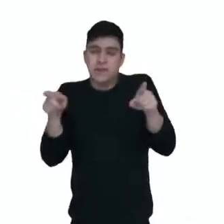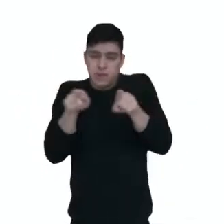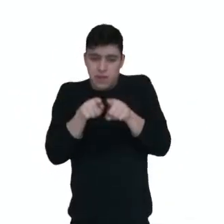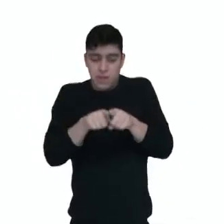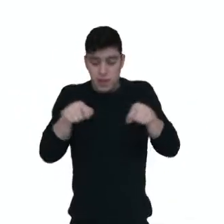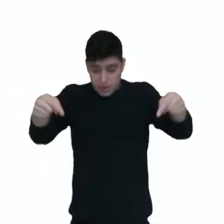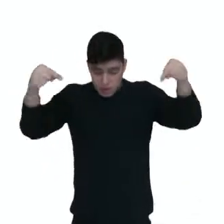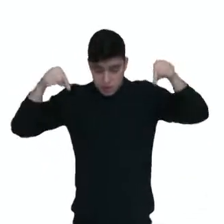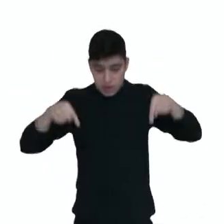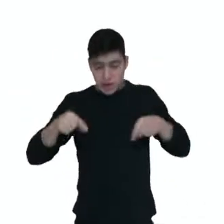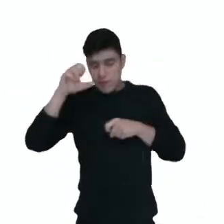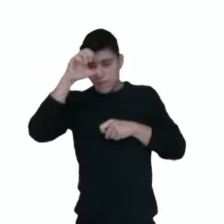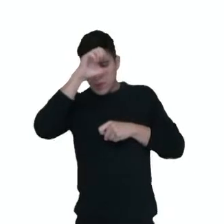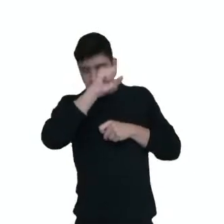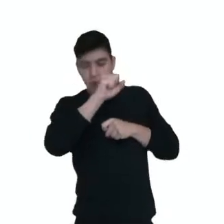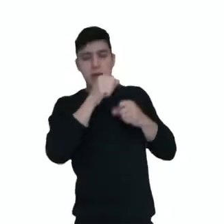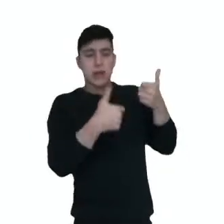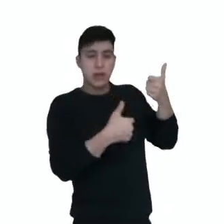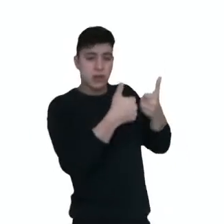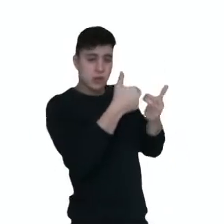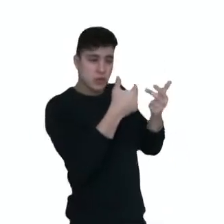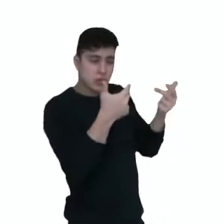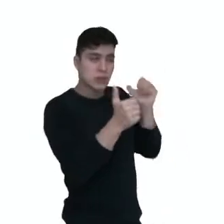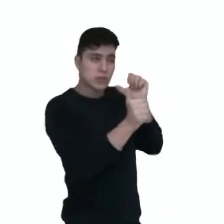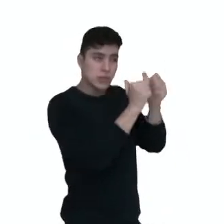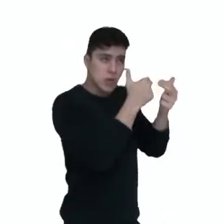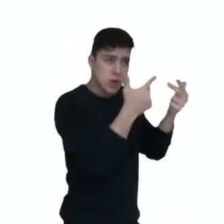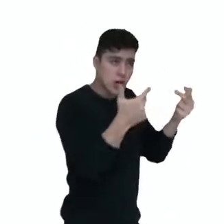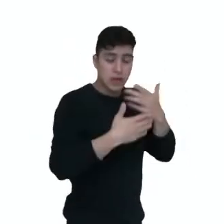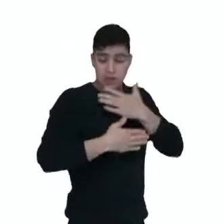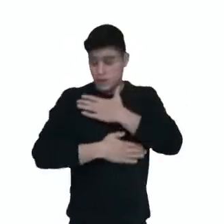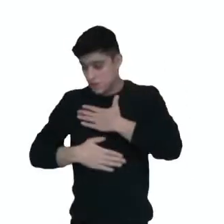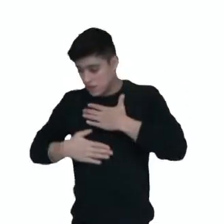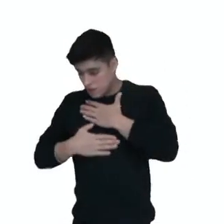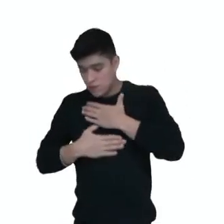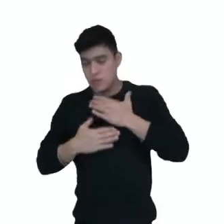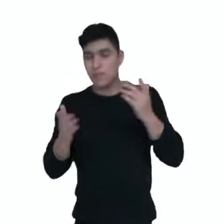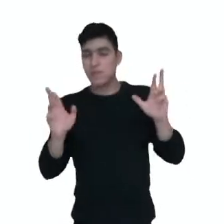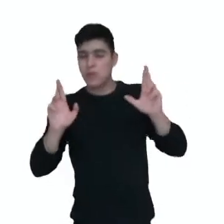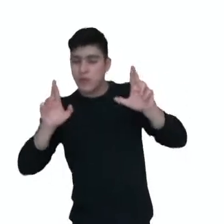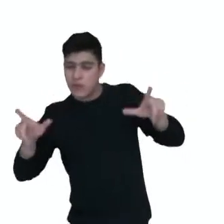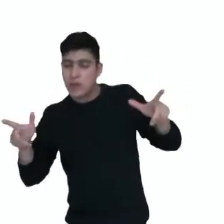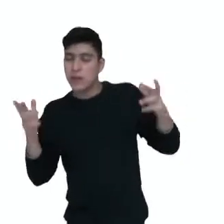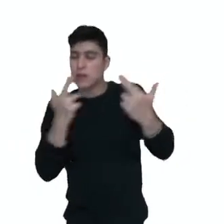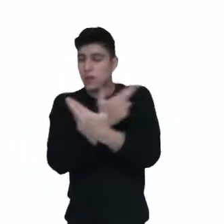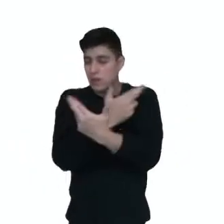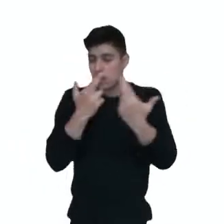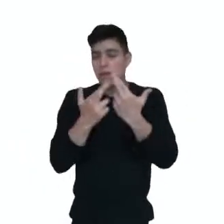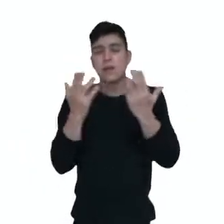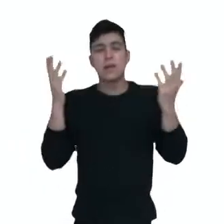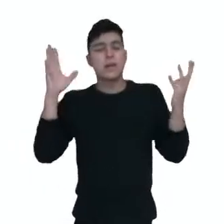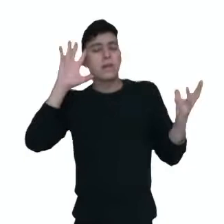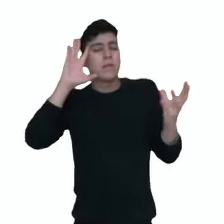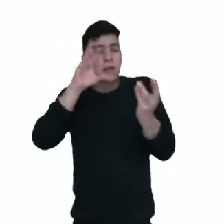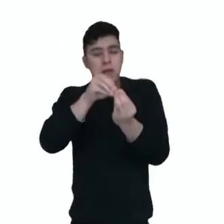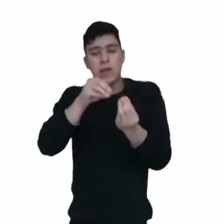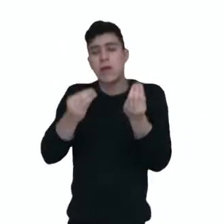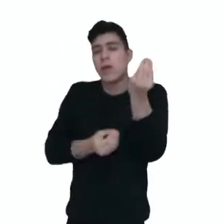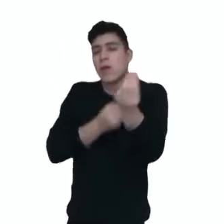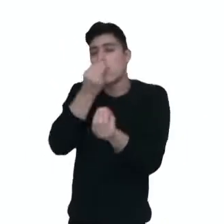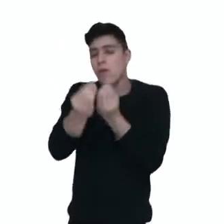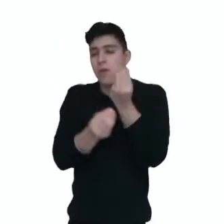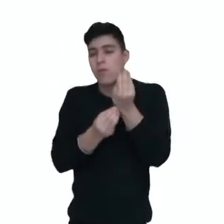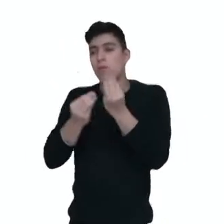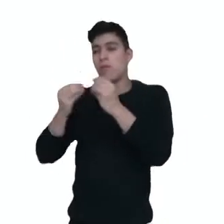e lazer. Compreendam a influência da mídia, ciência e indústria cultural